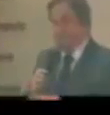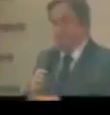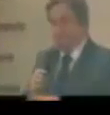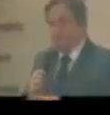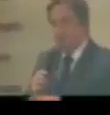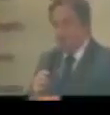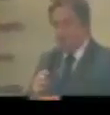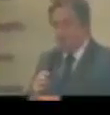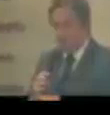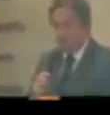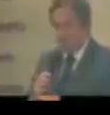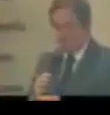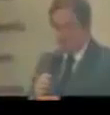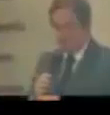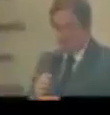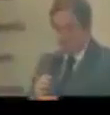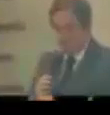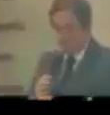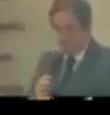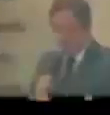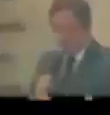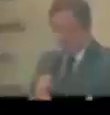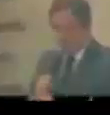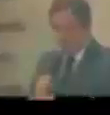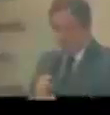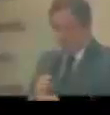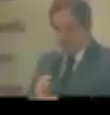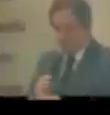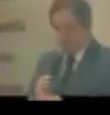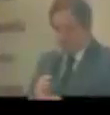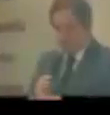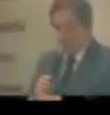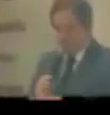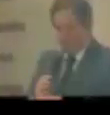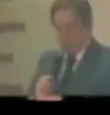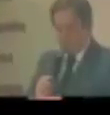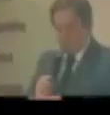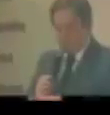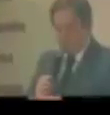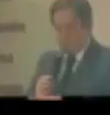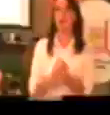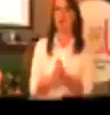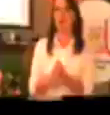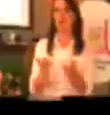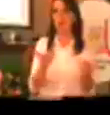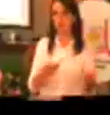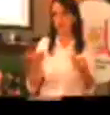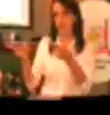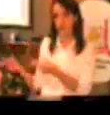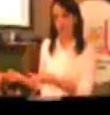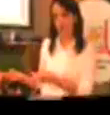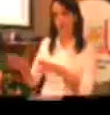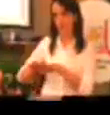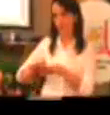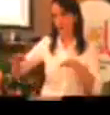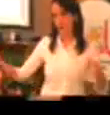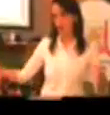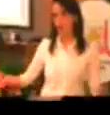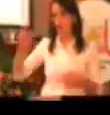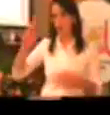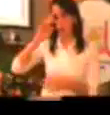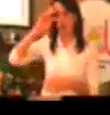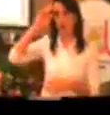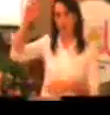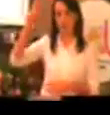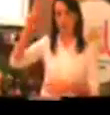suas instalações para a realização desta sessão. Para dar início, convidamos para que ocupe